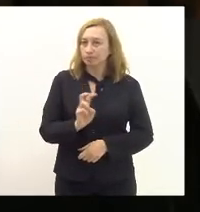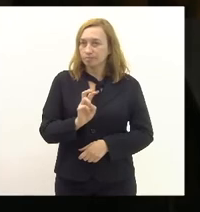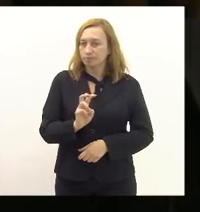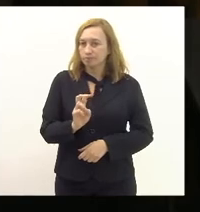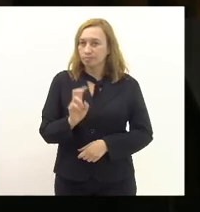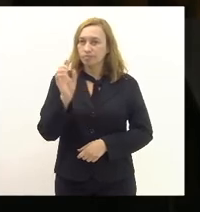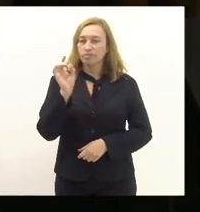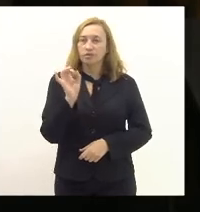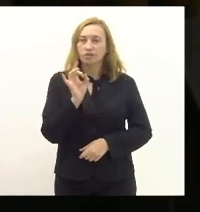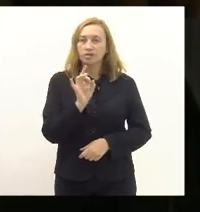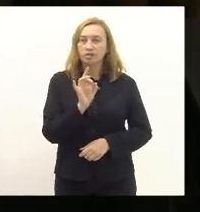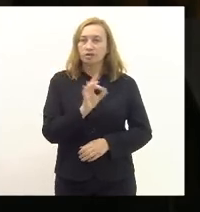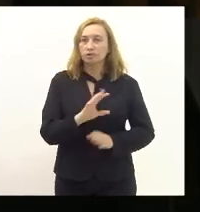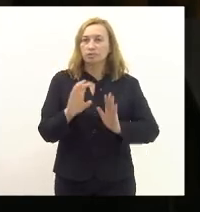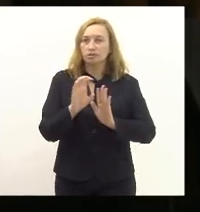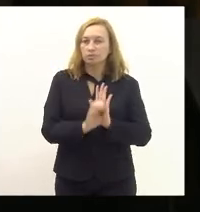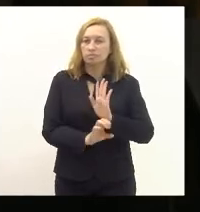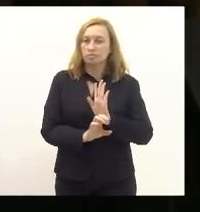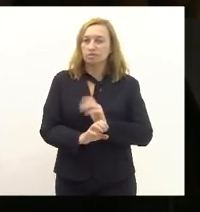penúltima emenda,